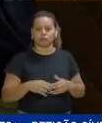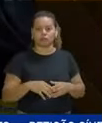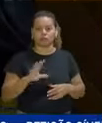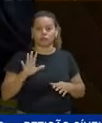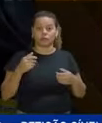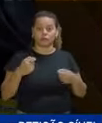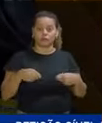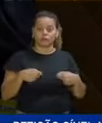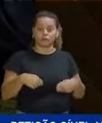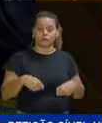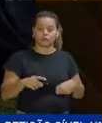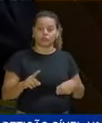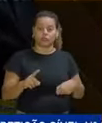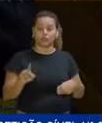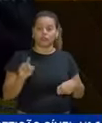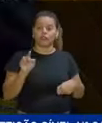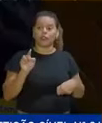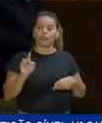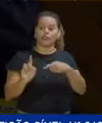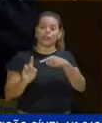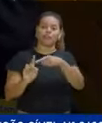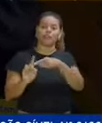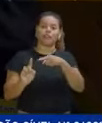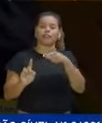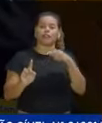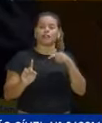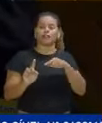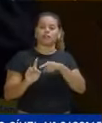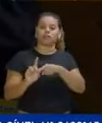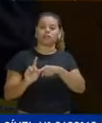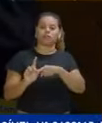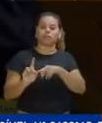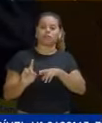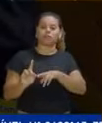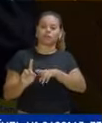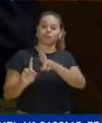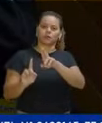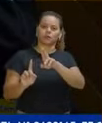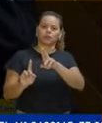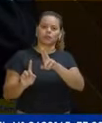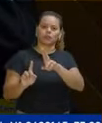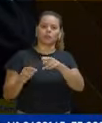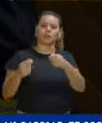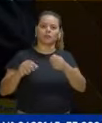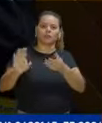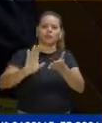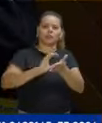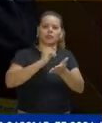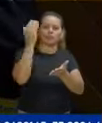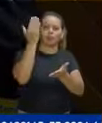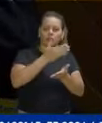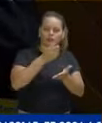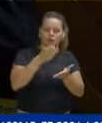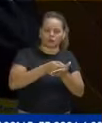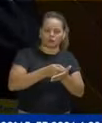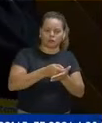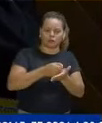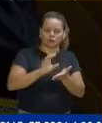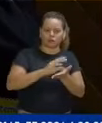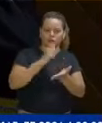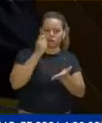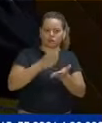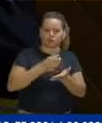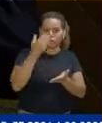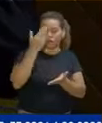é iniciado pelo próprio candidato ou legenda. Logo, não há que se falar em Na barra de vício rolagem quando o inferior, processo segunda cumpriu